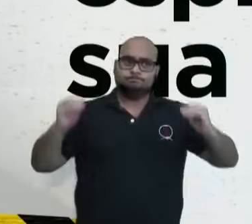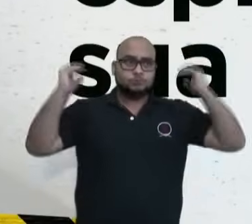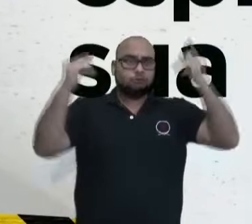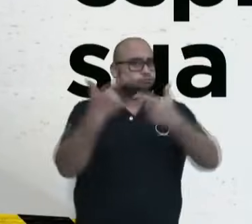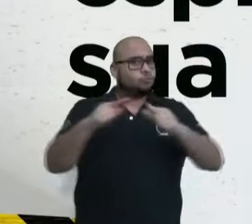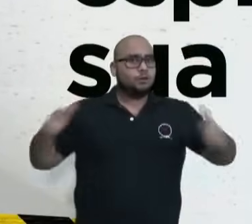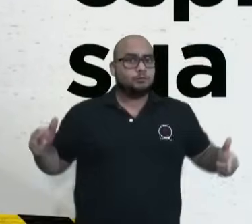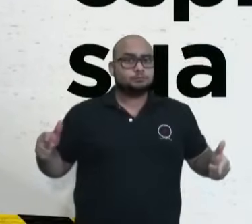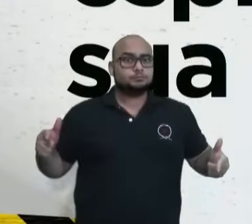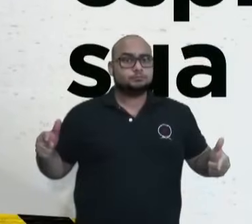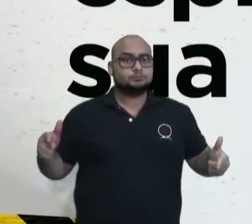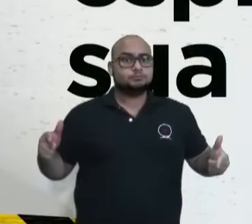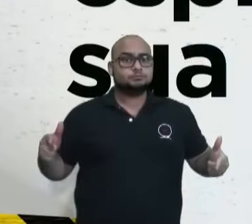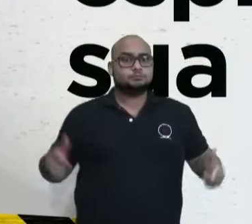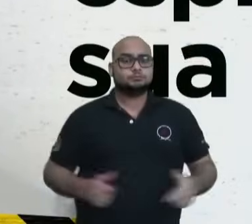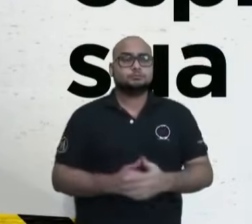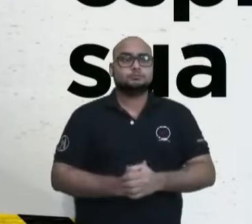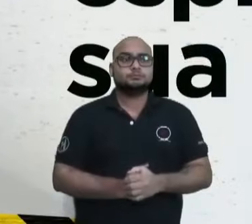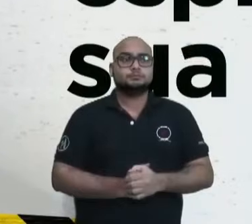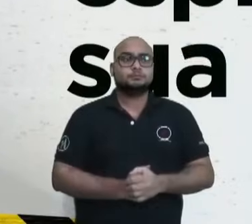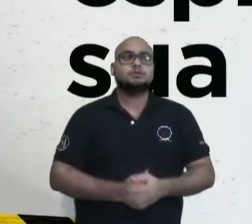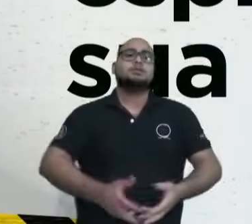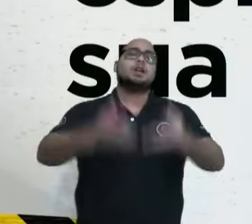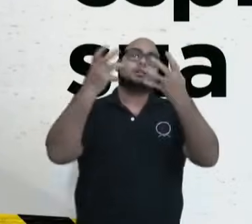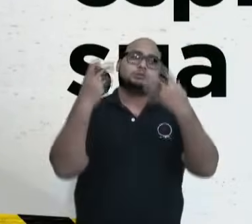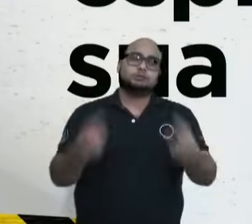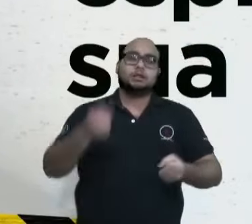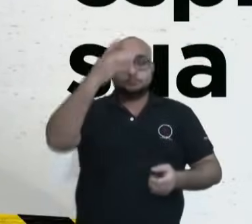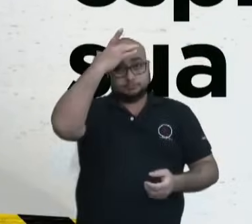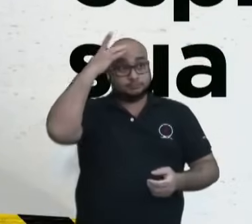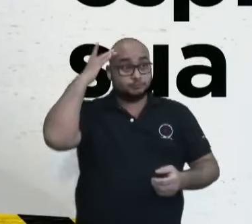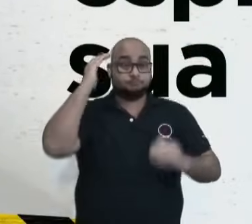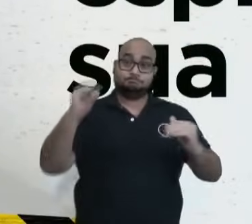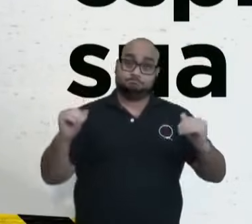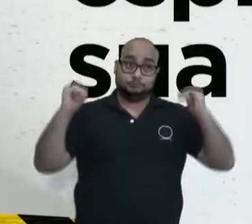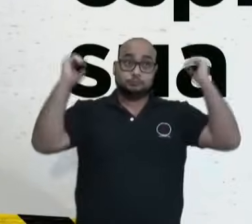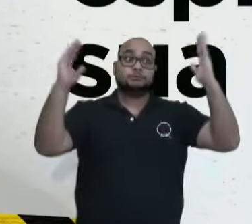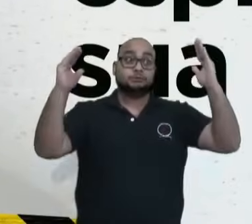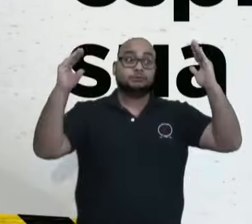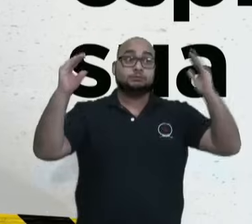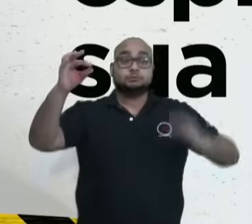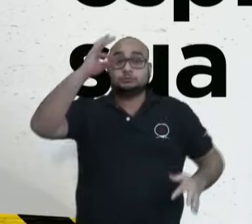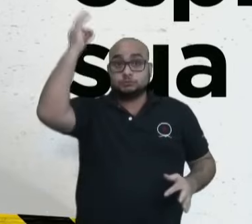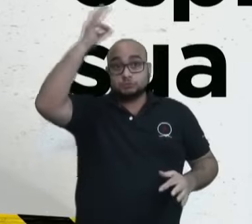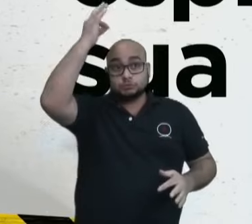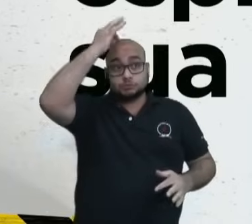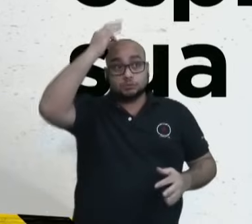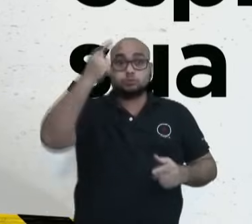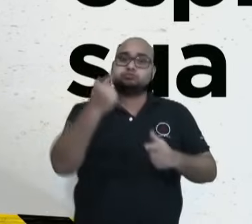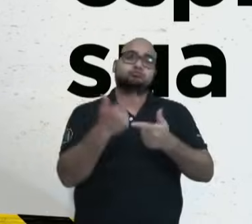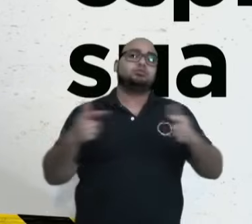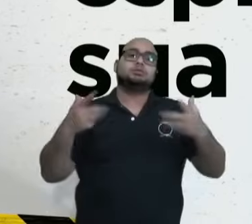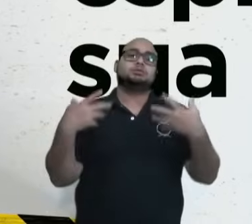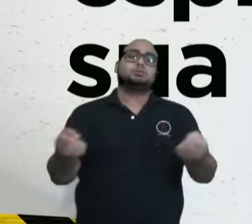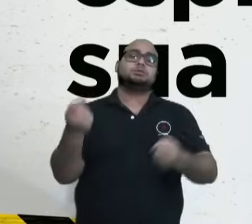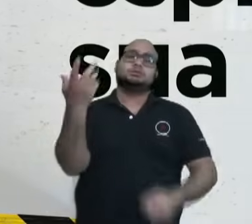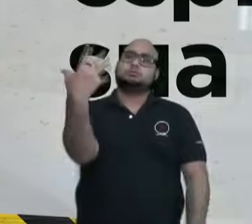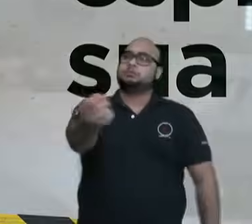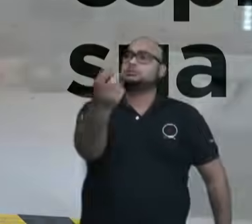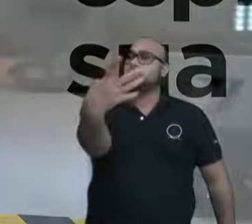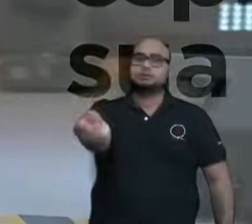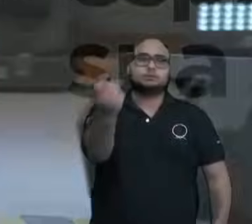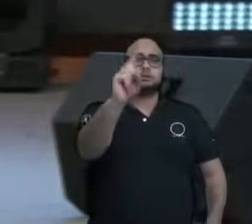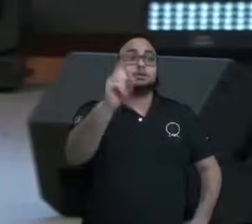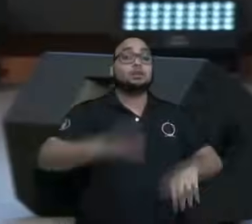se submeta por mais inteligente por mais preparado por mais espiritual pode te dar conselhos pode dar